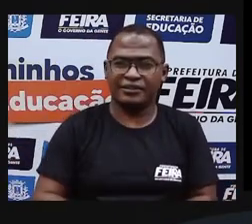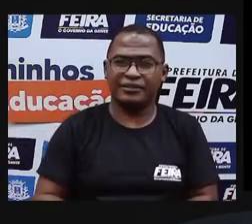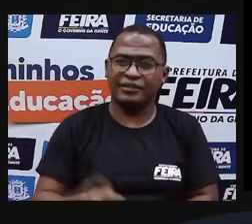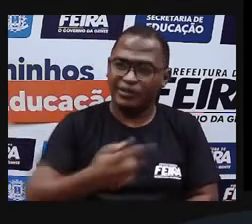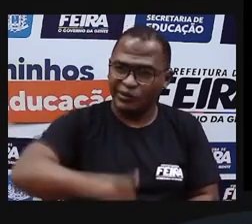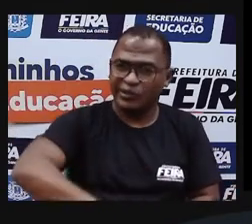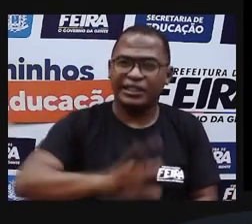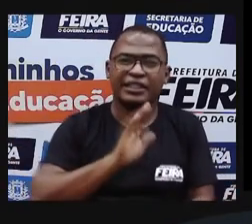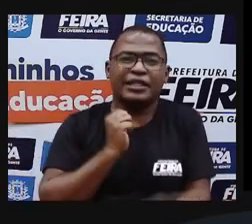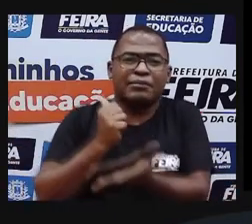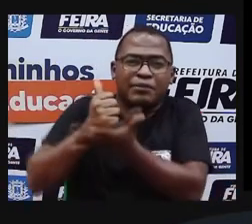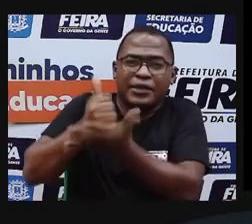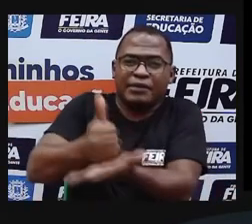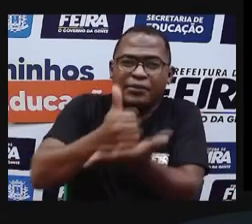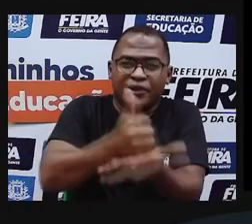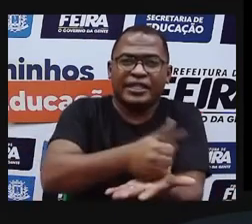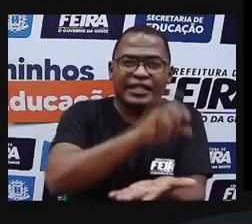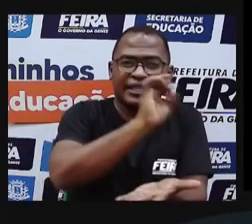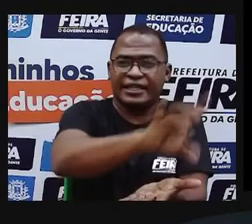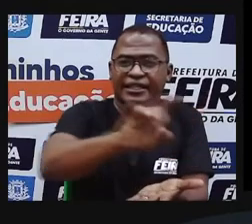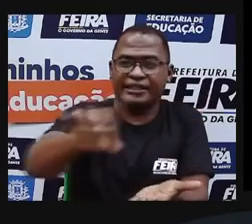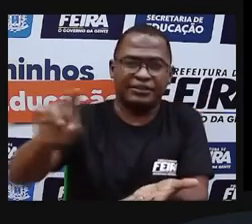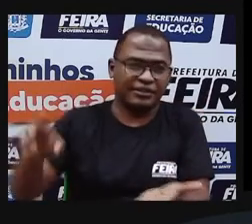com vocês, tá bom?